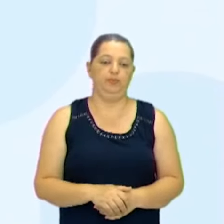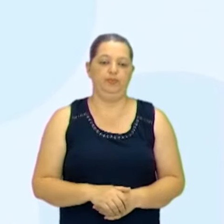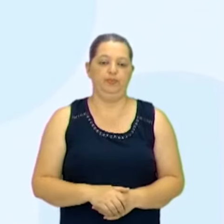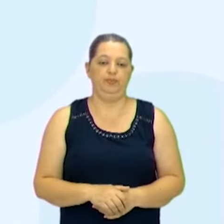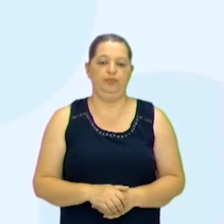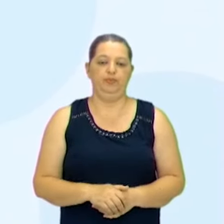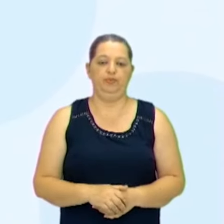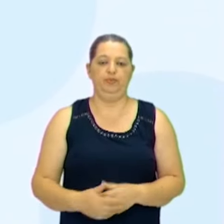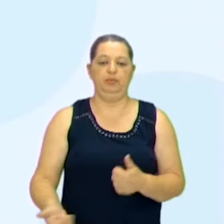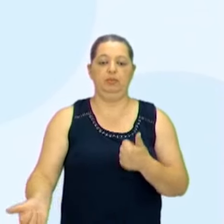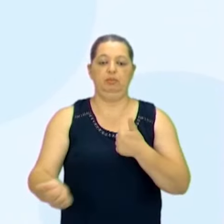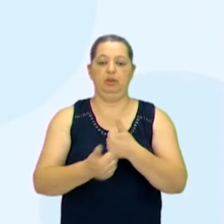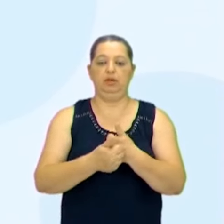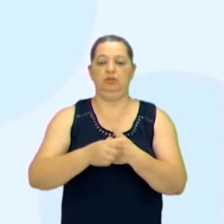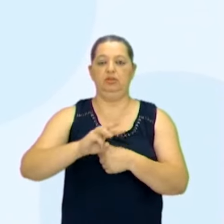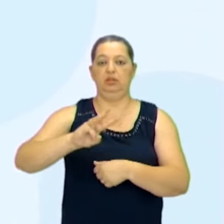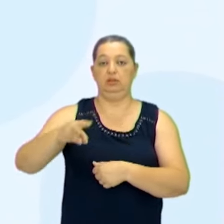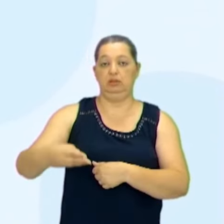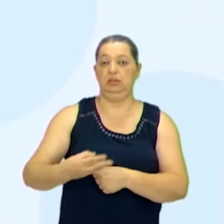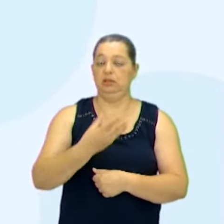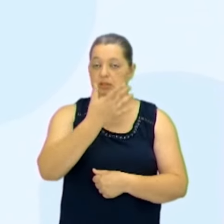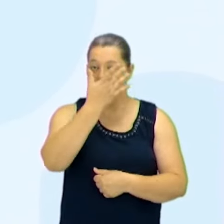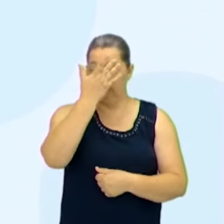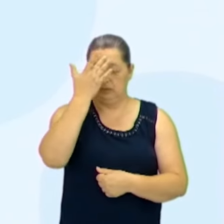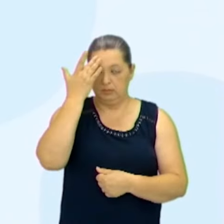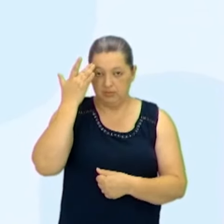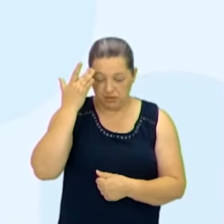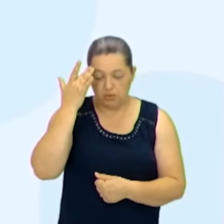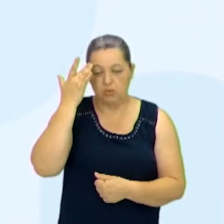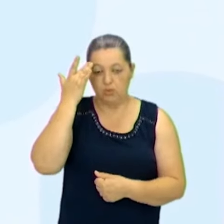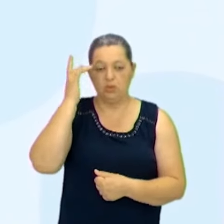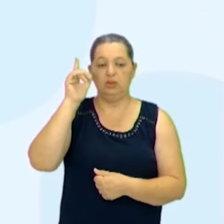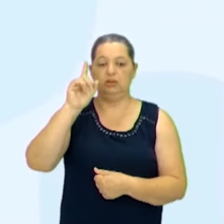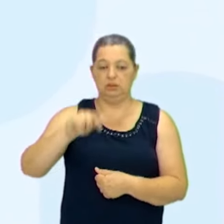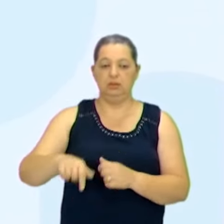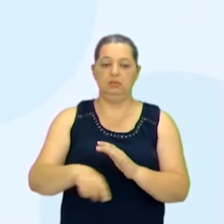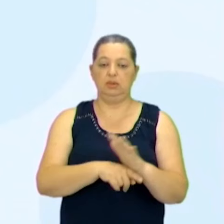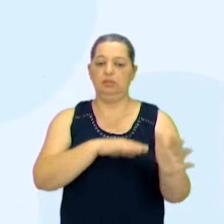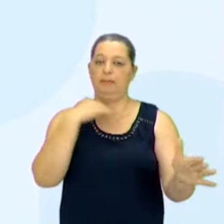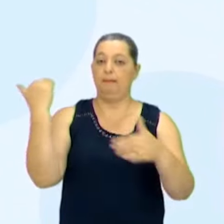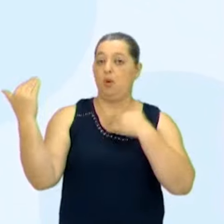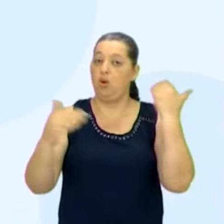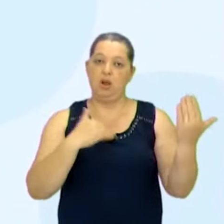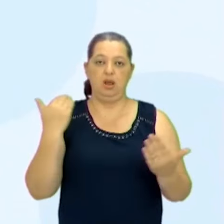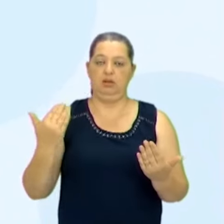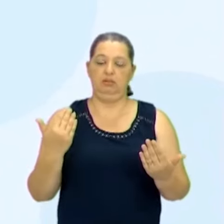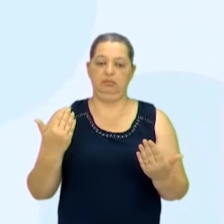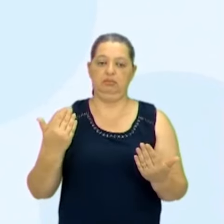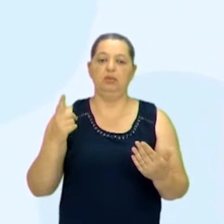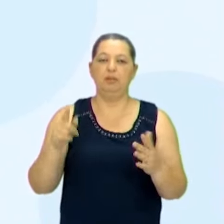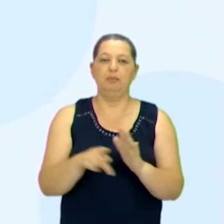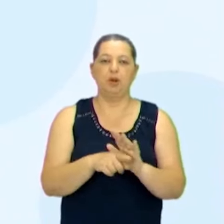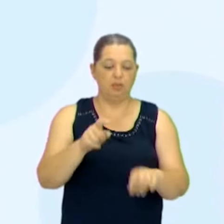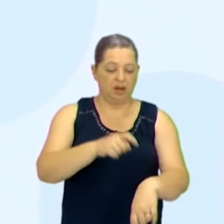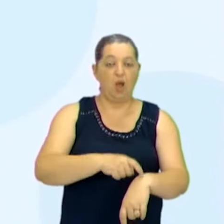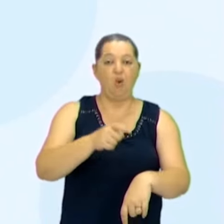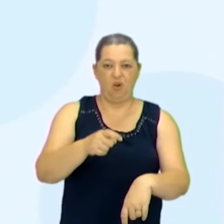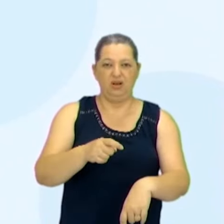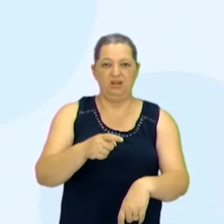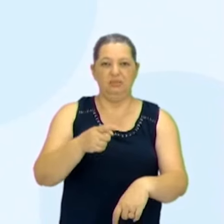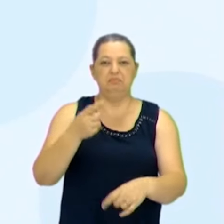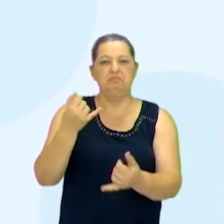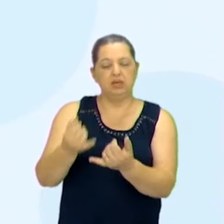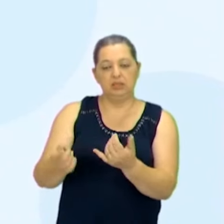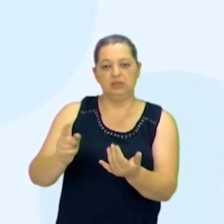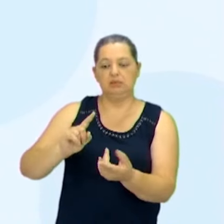perto de 3.000 pessoas morreram nesses atentados. Então, esse caráter simultâneo, como a coisa foi feita de um caráter simultâneo, a quantidade